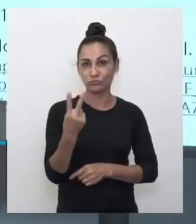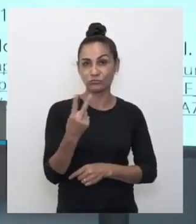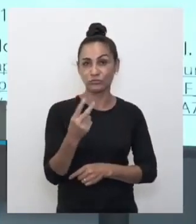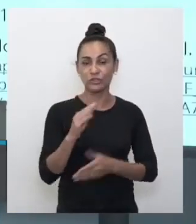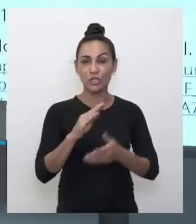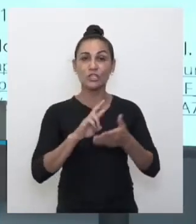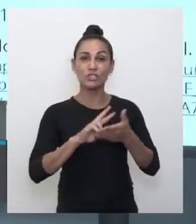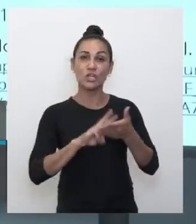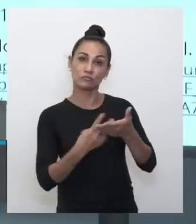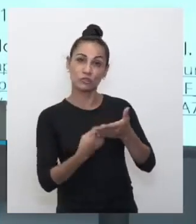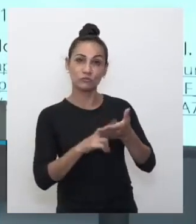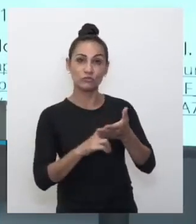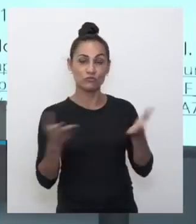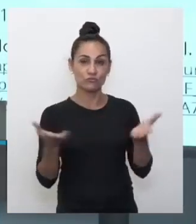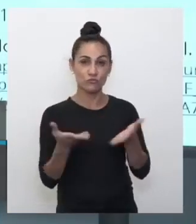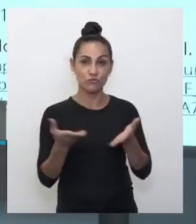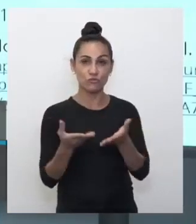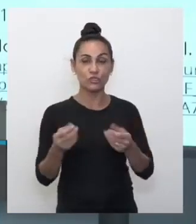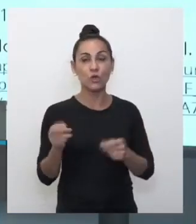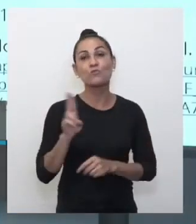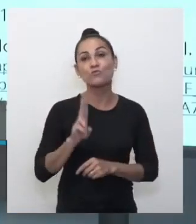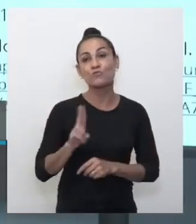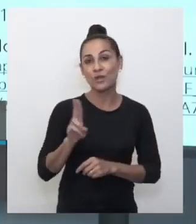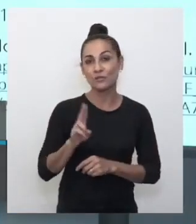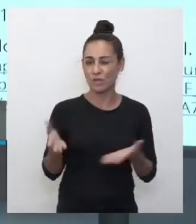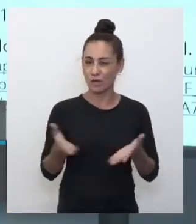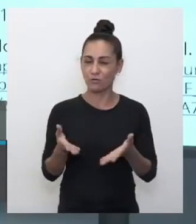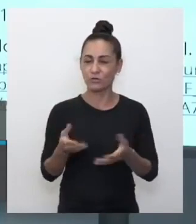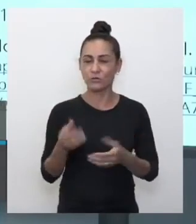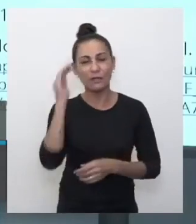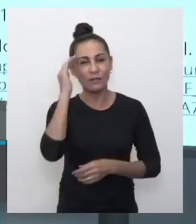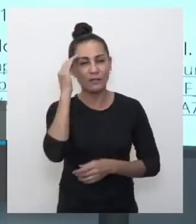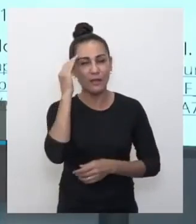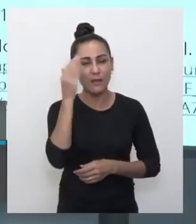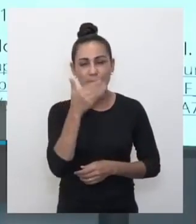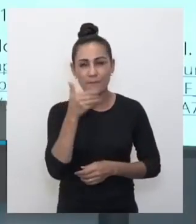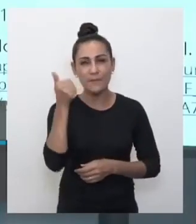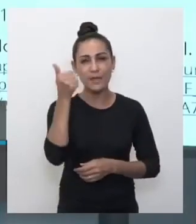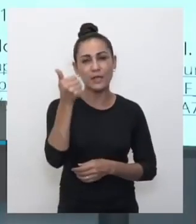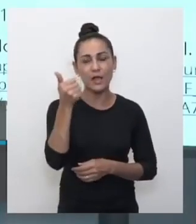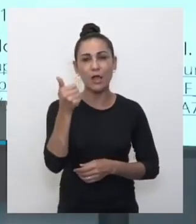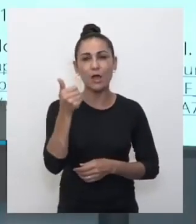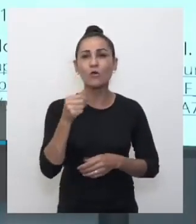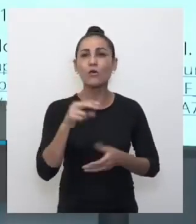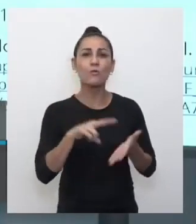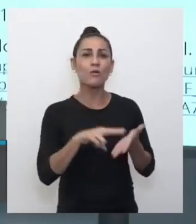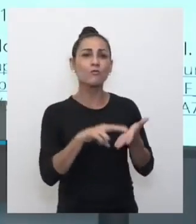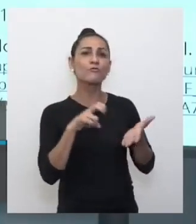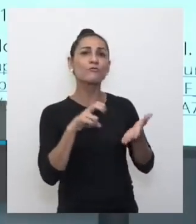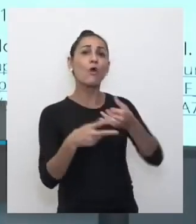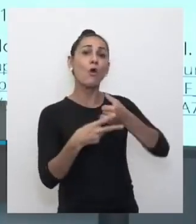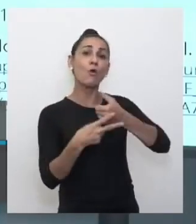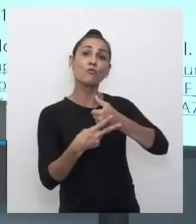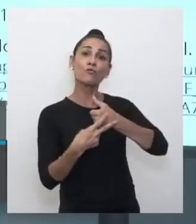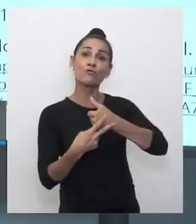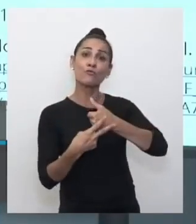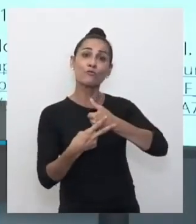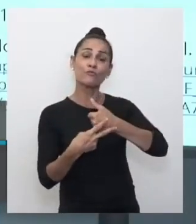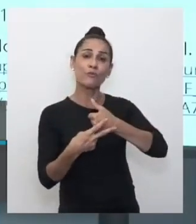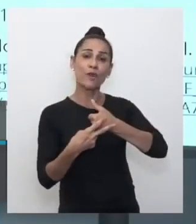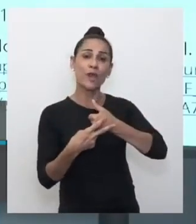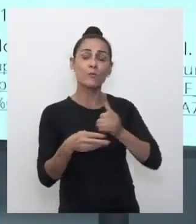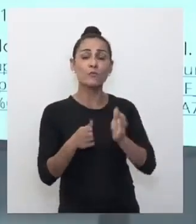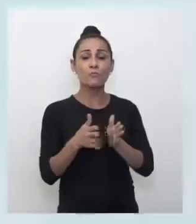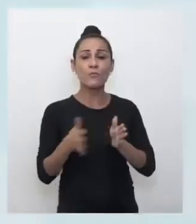gente, e hoje a gente vai usar essas piadinhas para poder entender um pouco melhor o tempo verbal, né, o present simple que a gente está falando aí. And